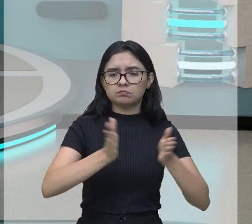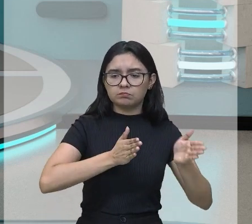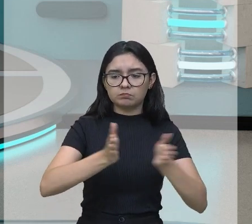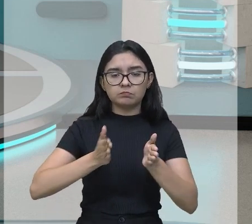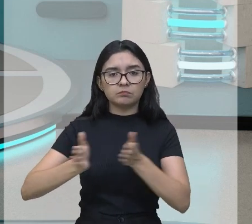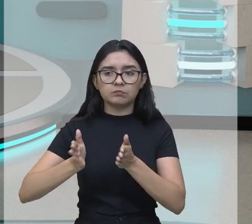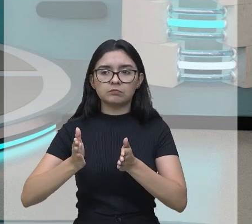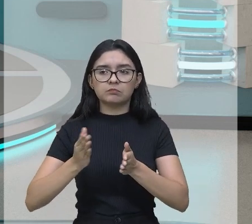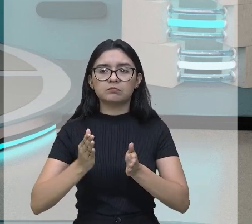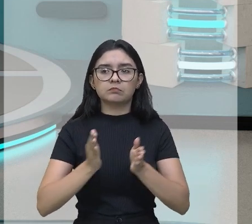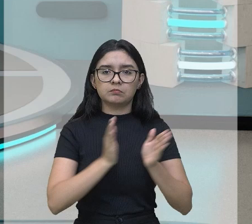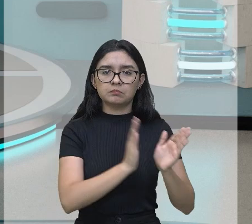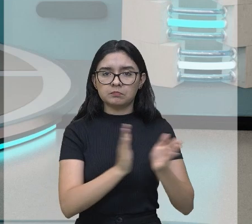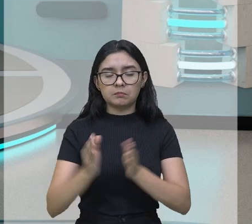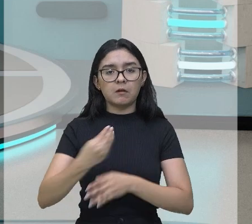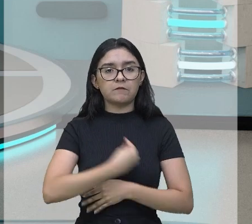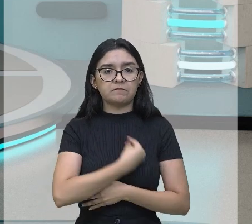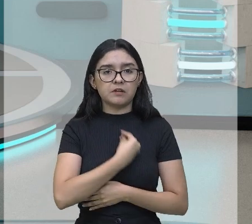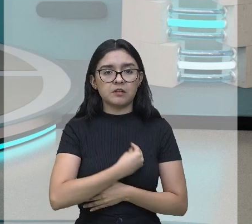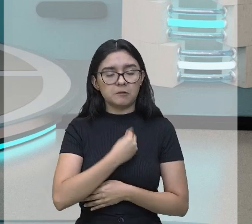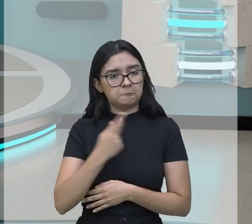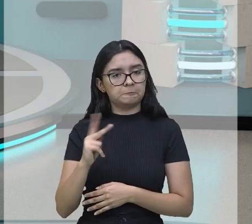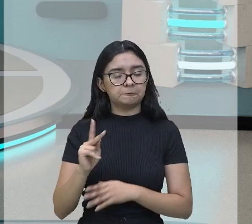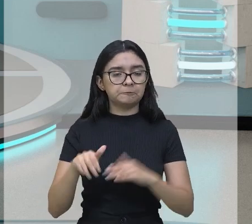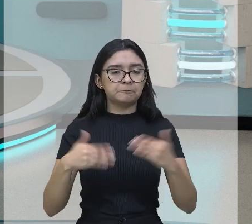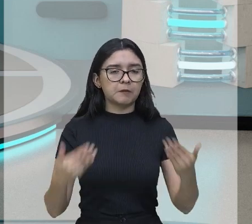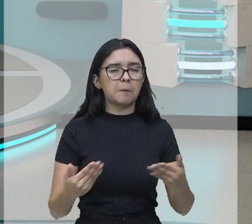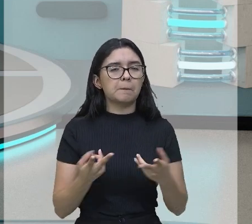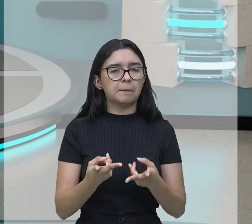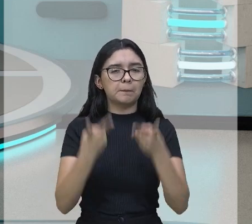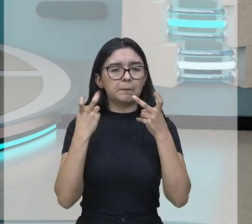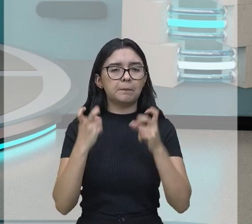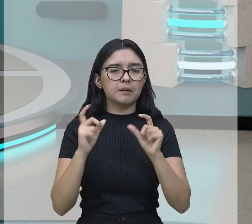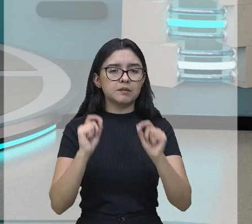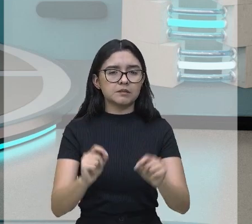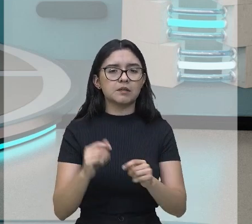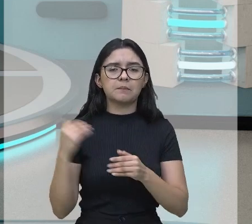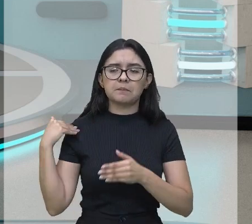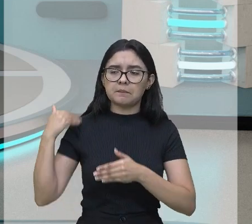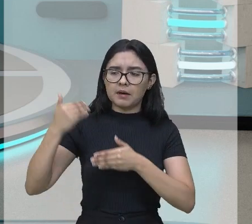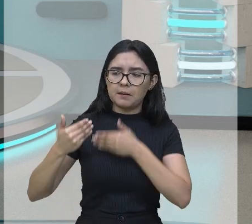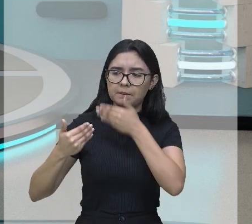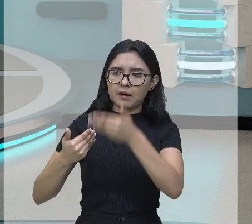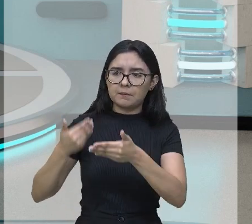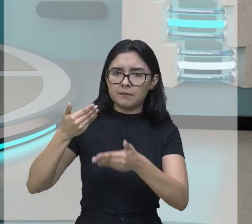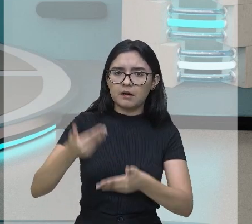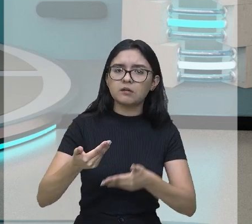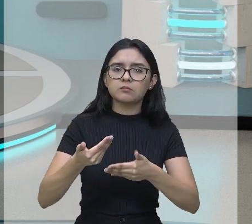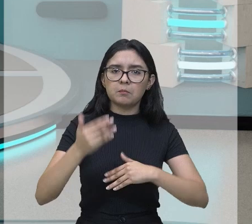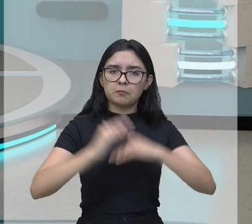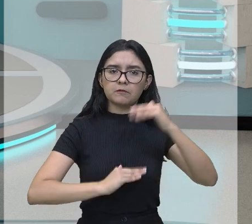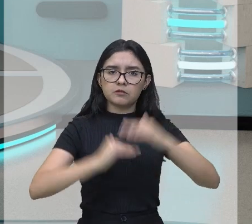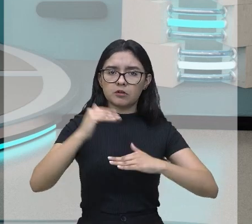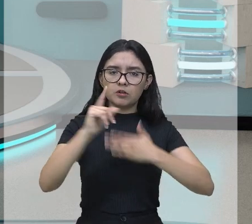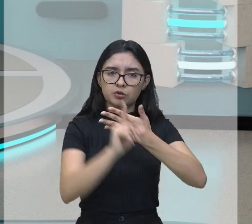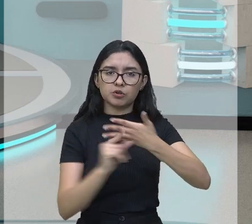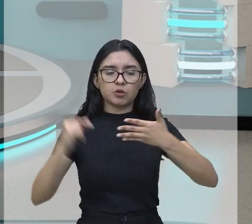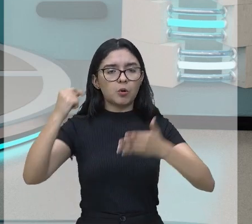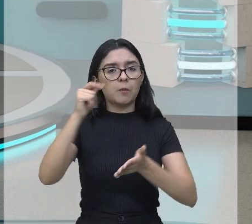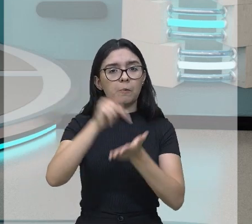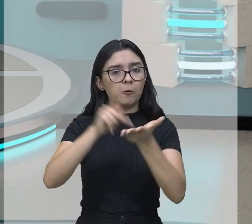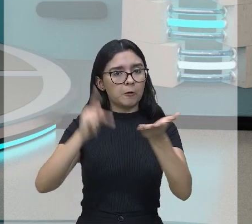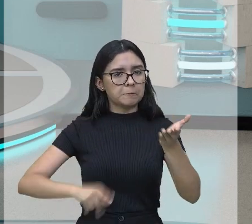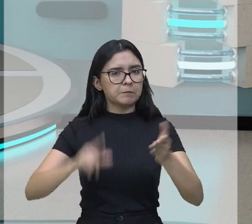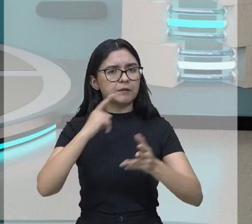que nós podemos observar ao longo, né, do seu caminho como poeta, justamente essas mudanças